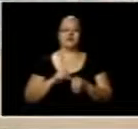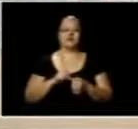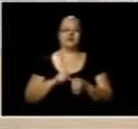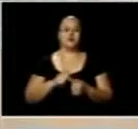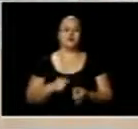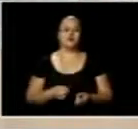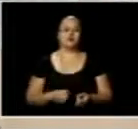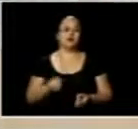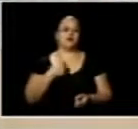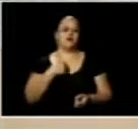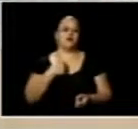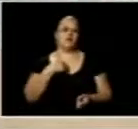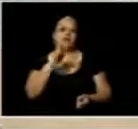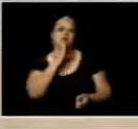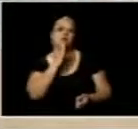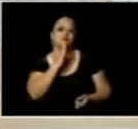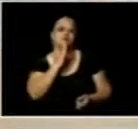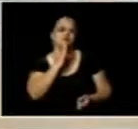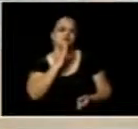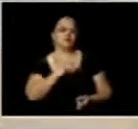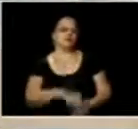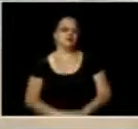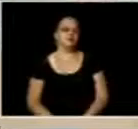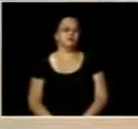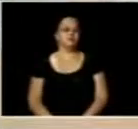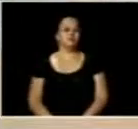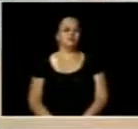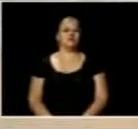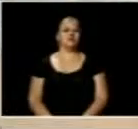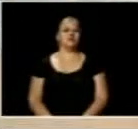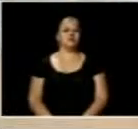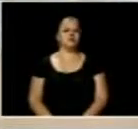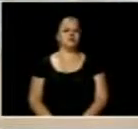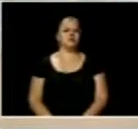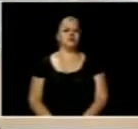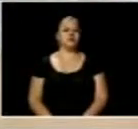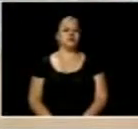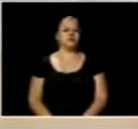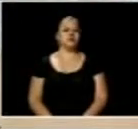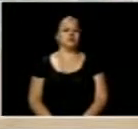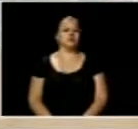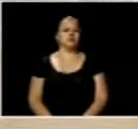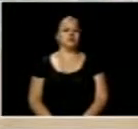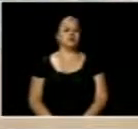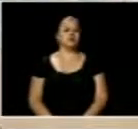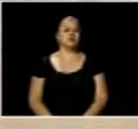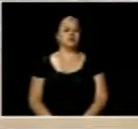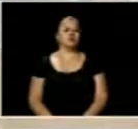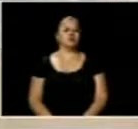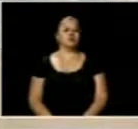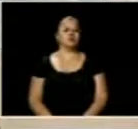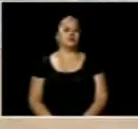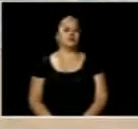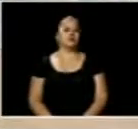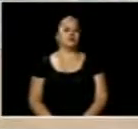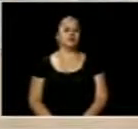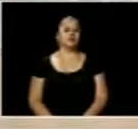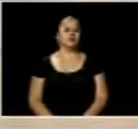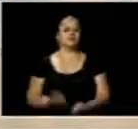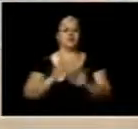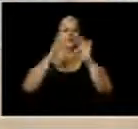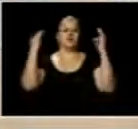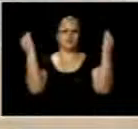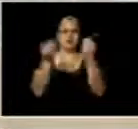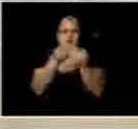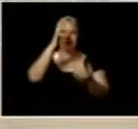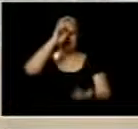berço. Seu Salto, dona Neuza, família... Pela ordem, senhor presidente. Família de respeito. E